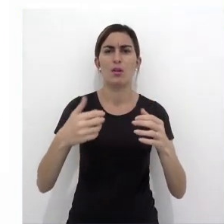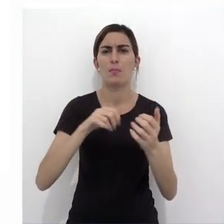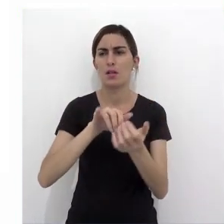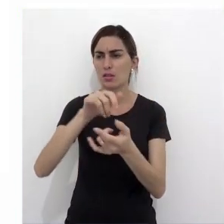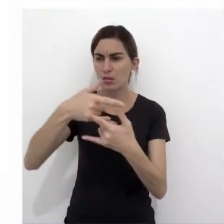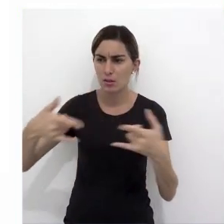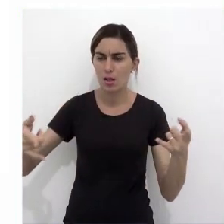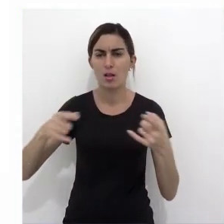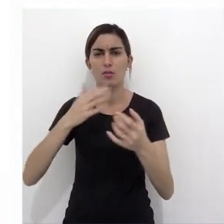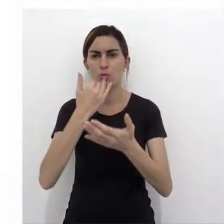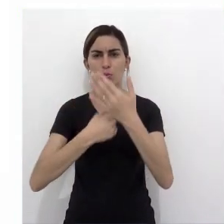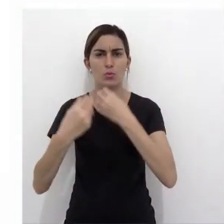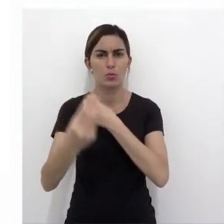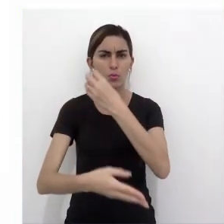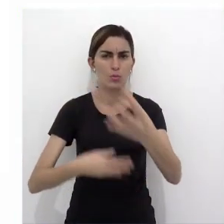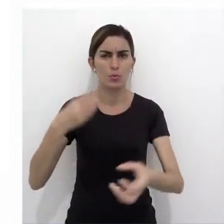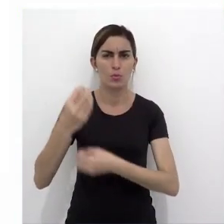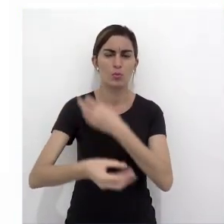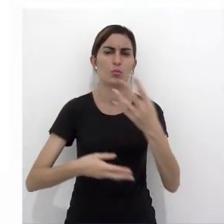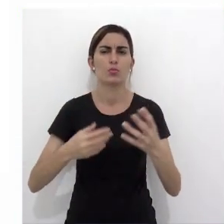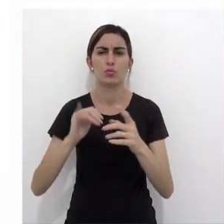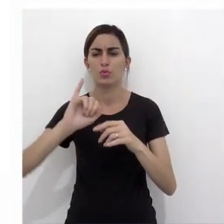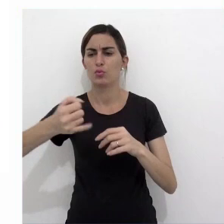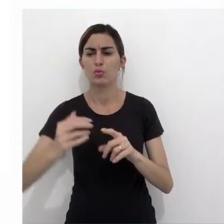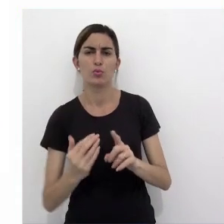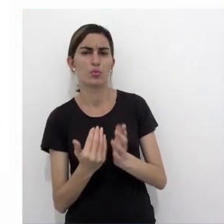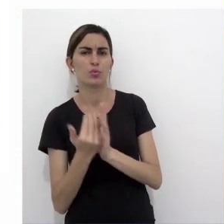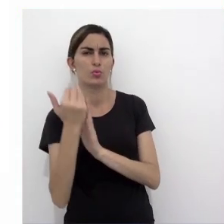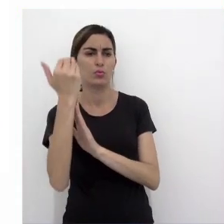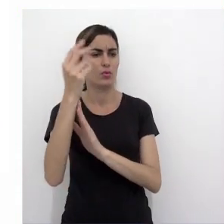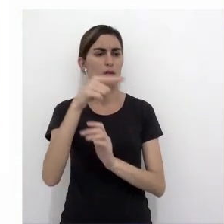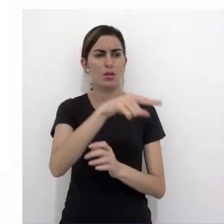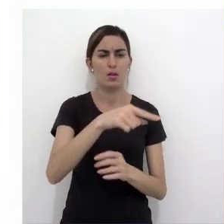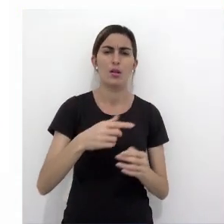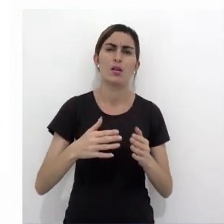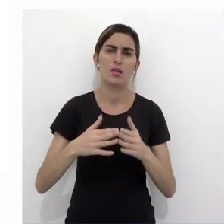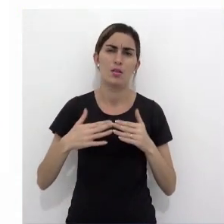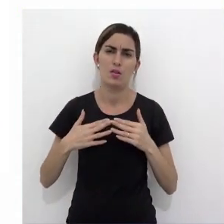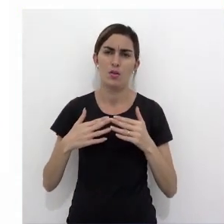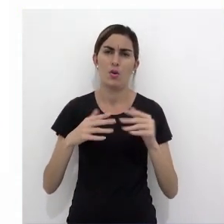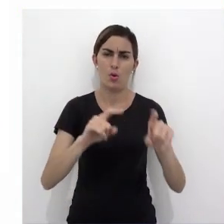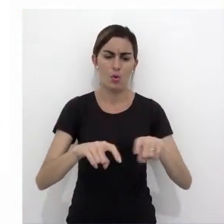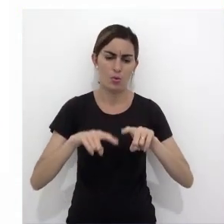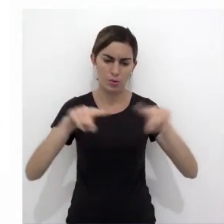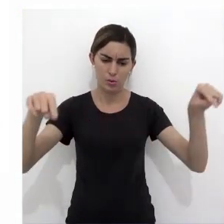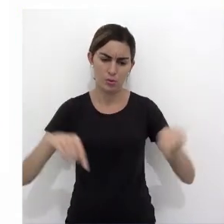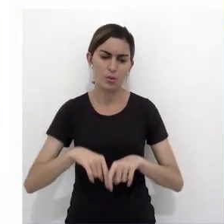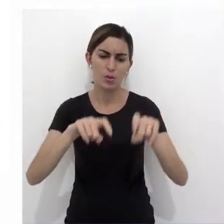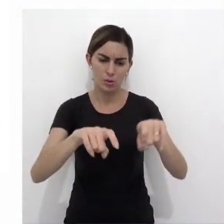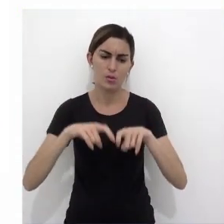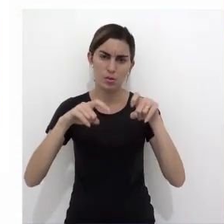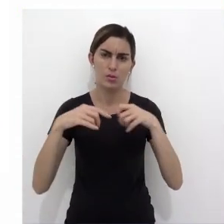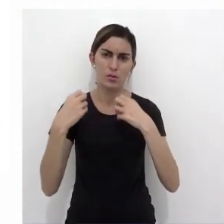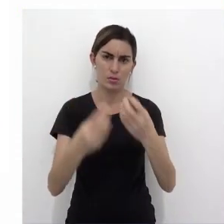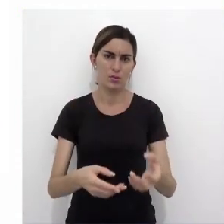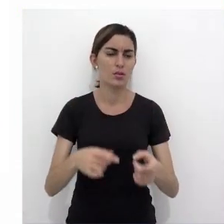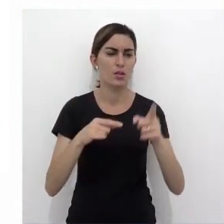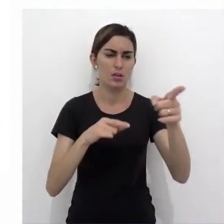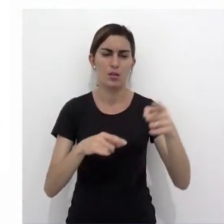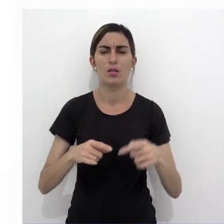mantimentos, juros elevados. Eventualmente era permitido uma pequena roça ao imigrante. A de